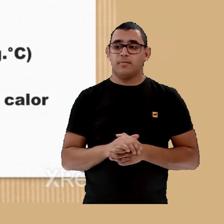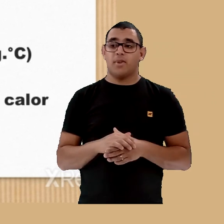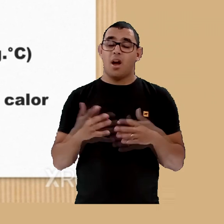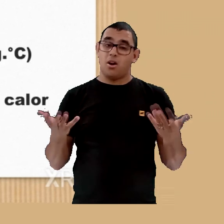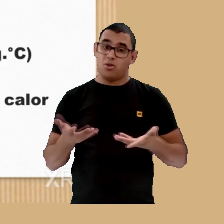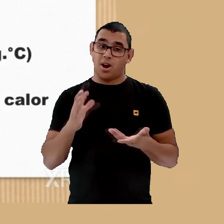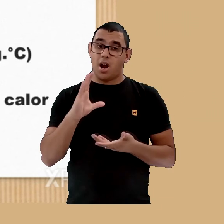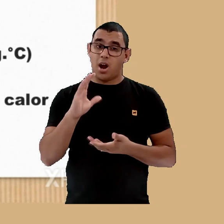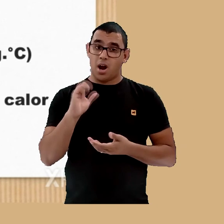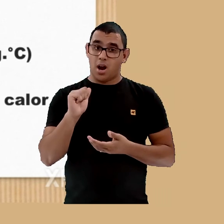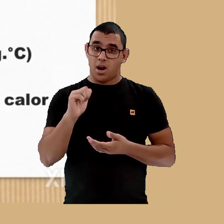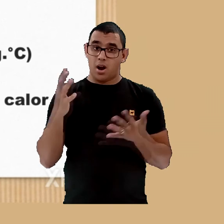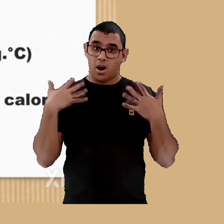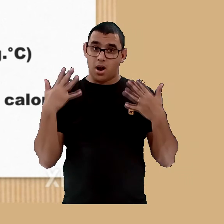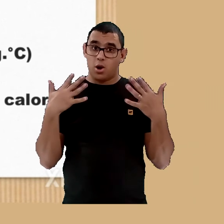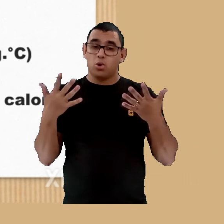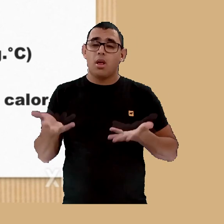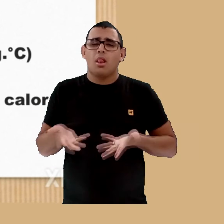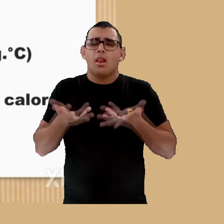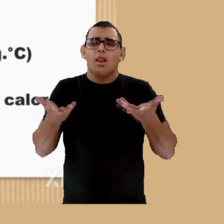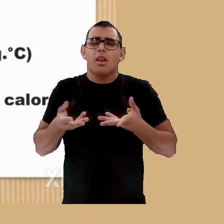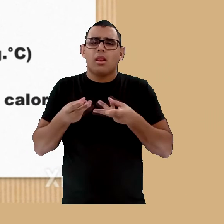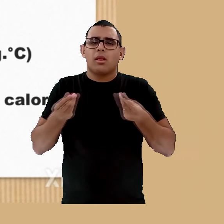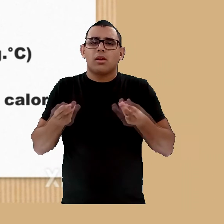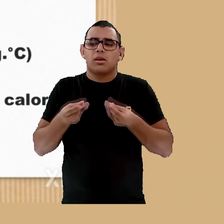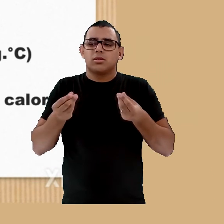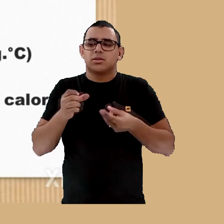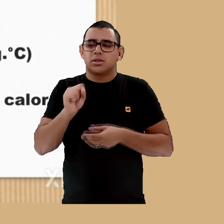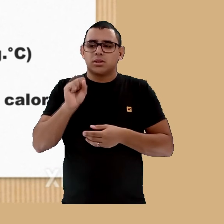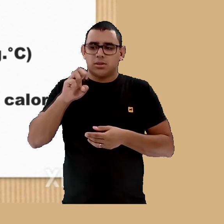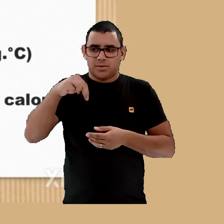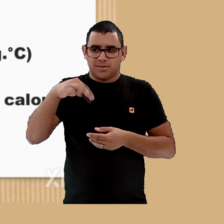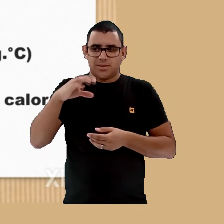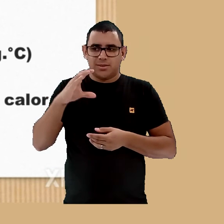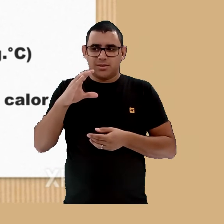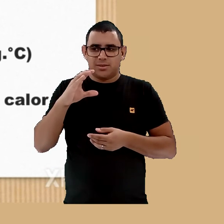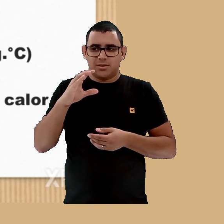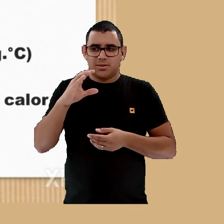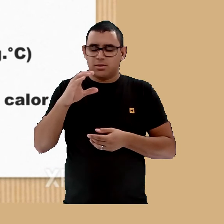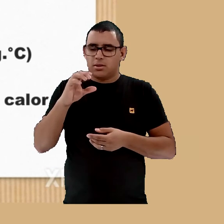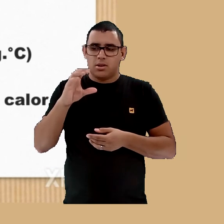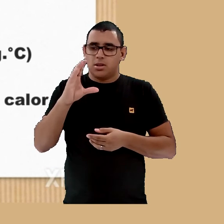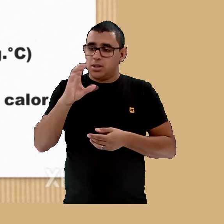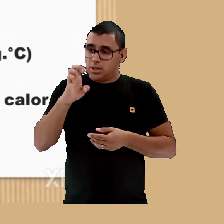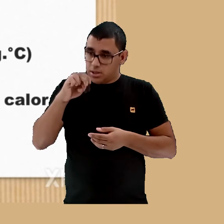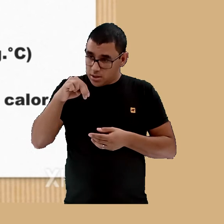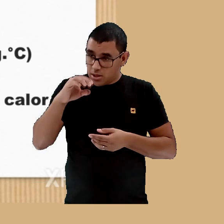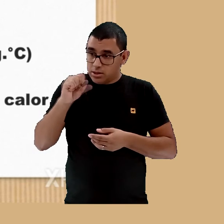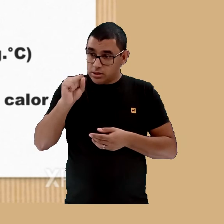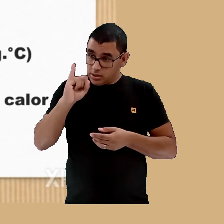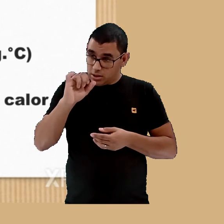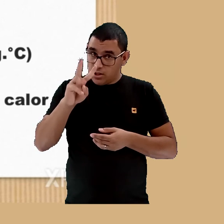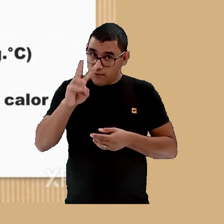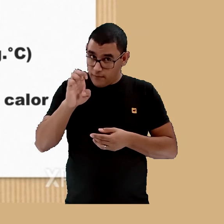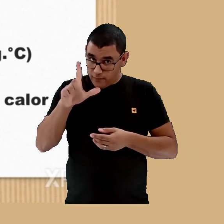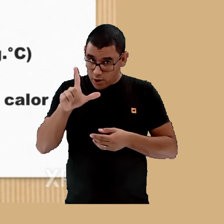Então, vamos para a fórmula de calor sensível. Quantidade de calor sensível é igual à massa do